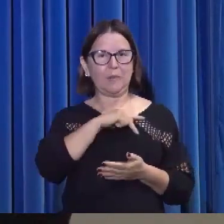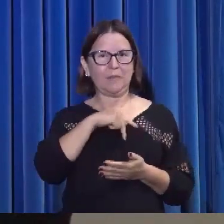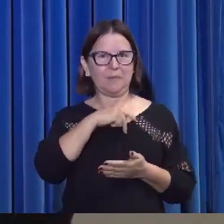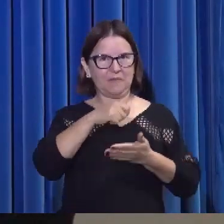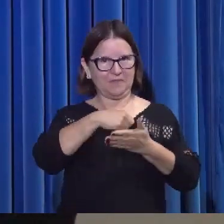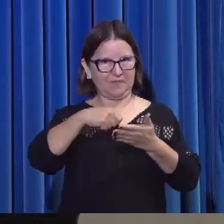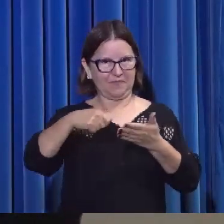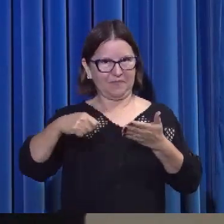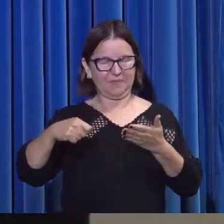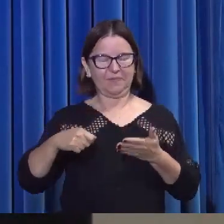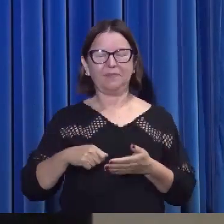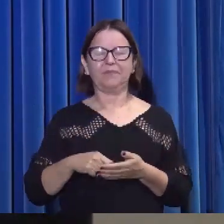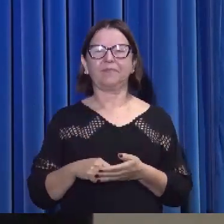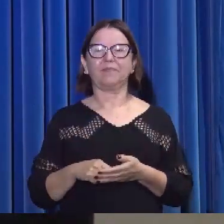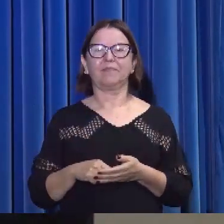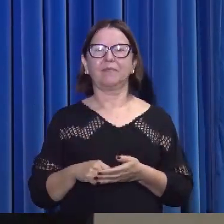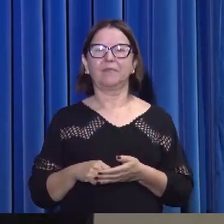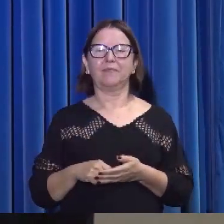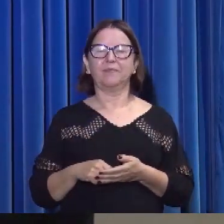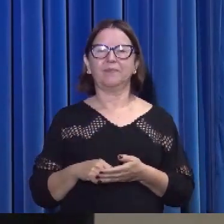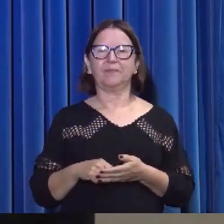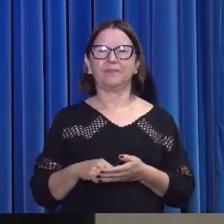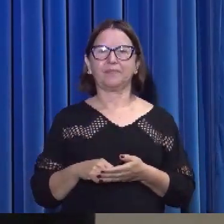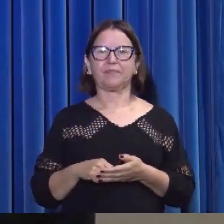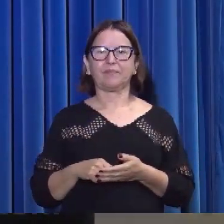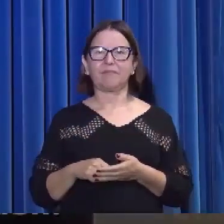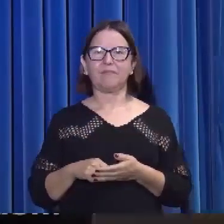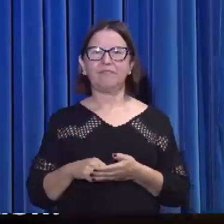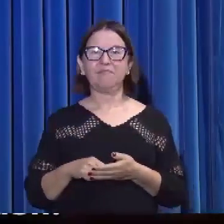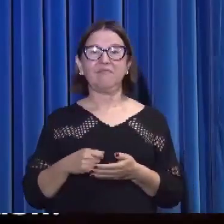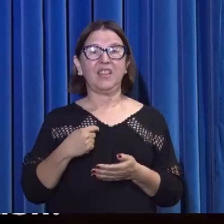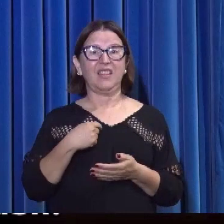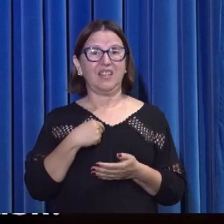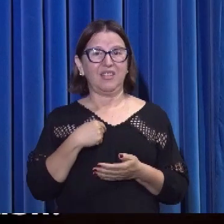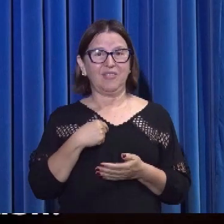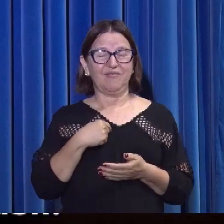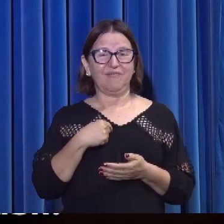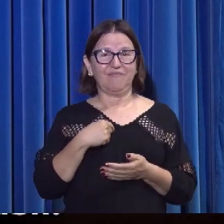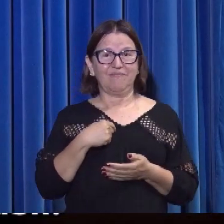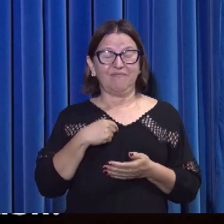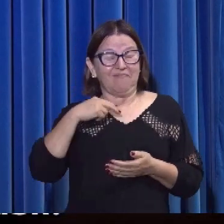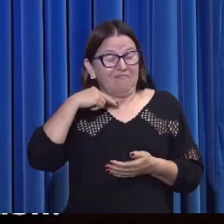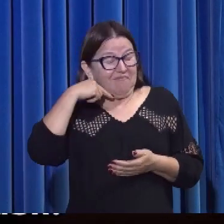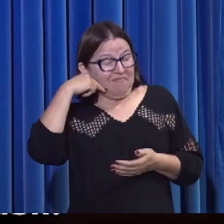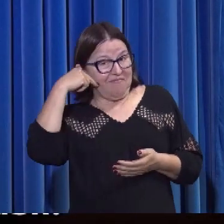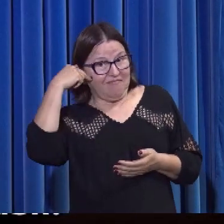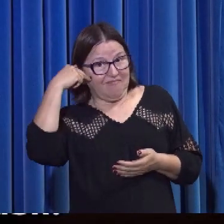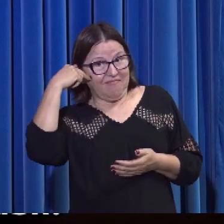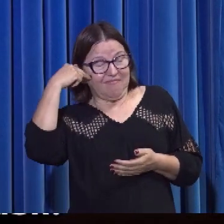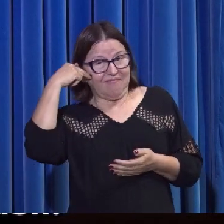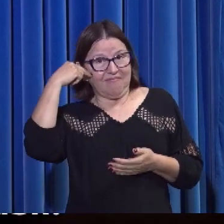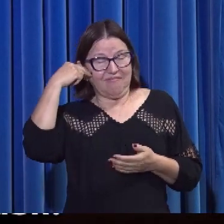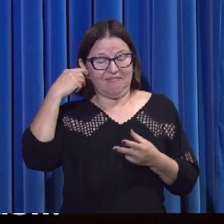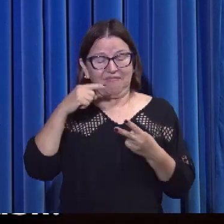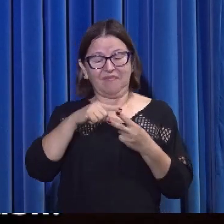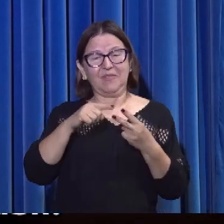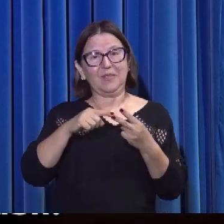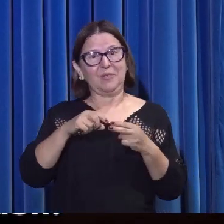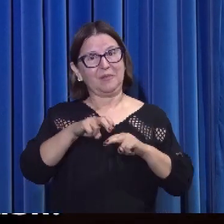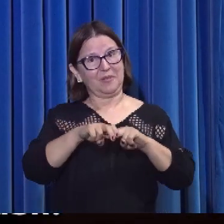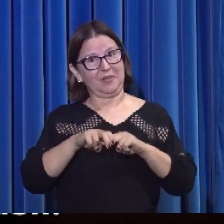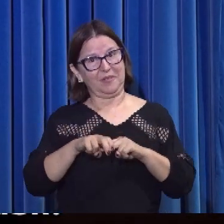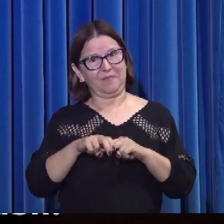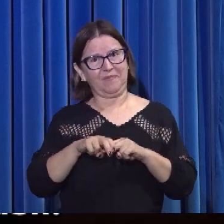assim: ora, de um e outro lado estou constrangido,